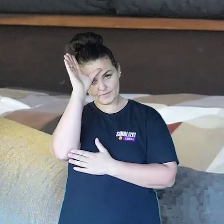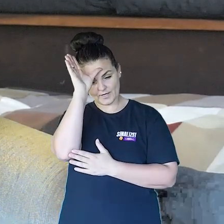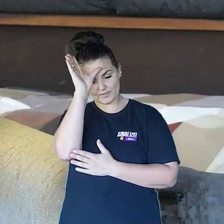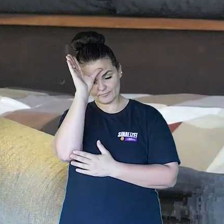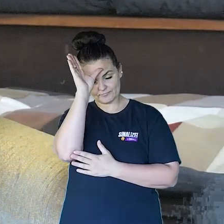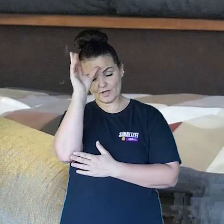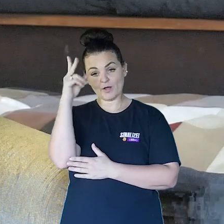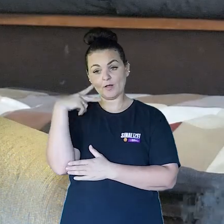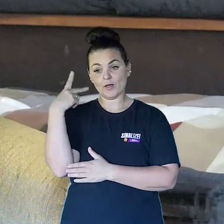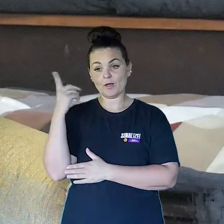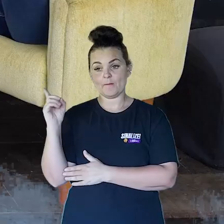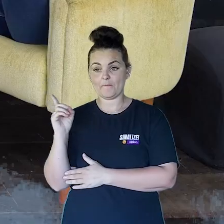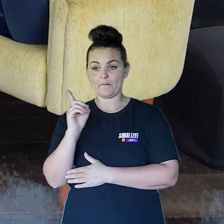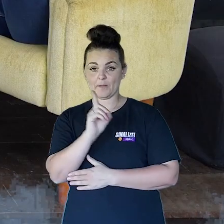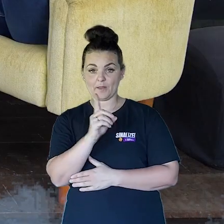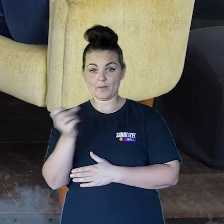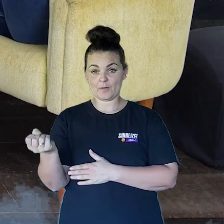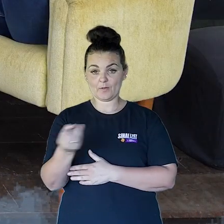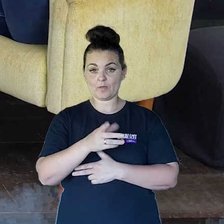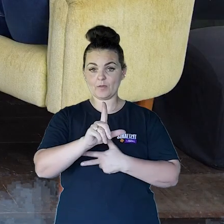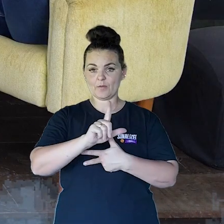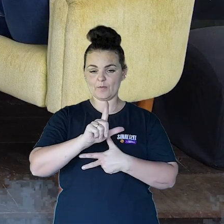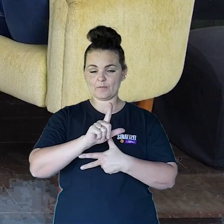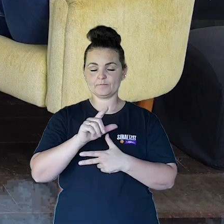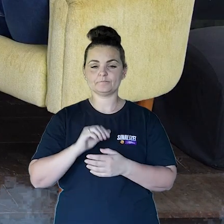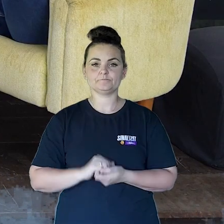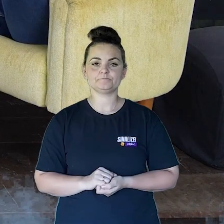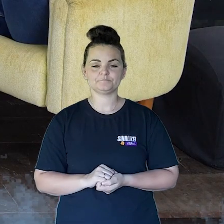trouxeram o vereador até essa nova legislatura?